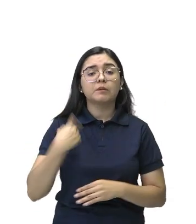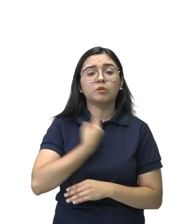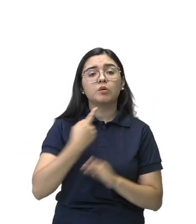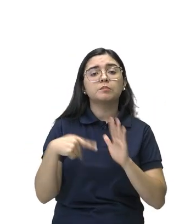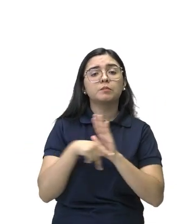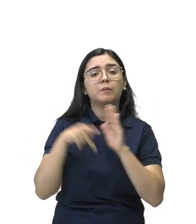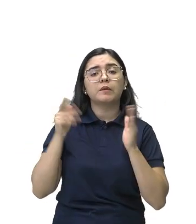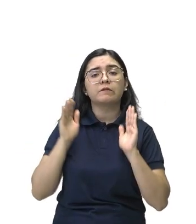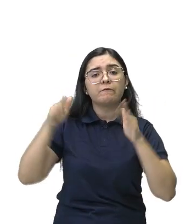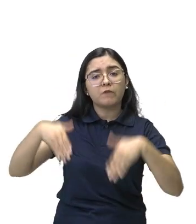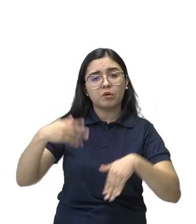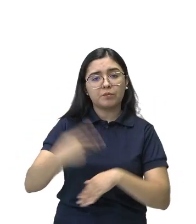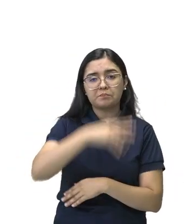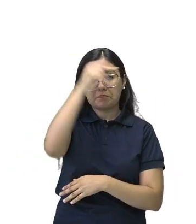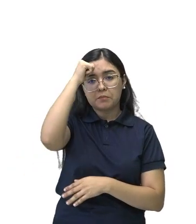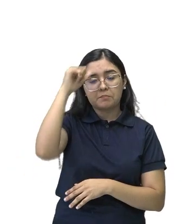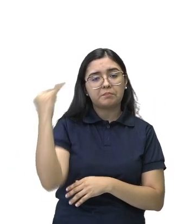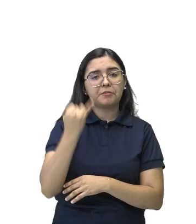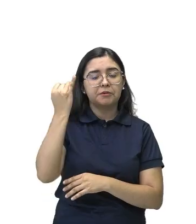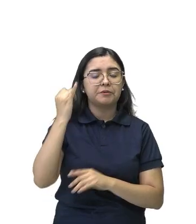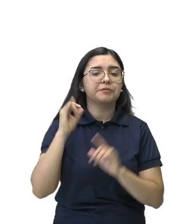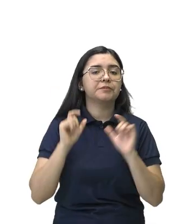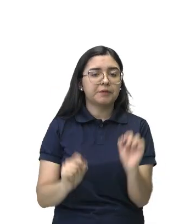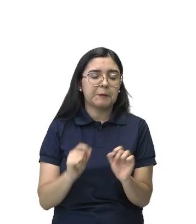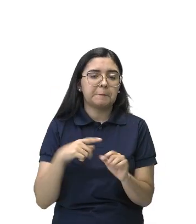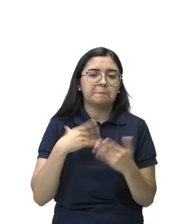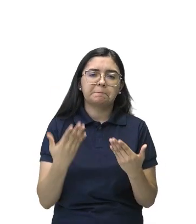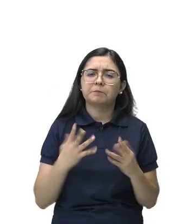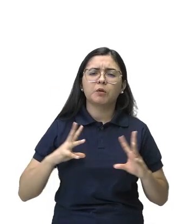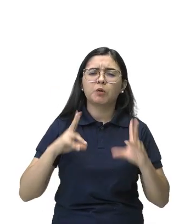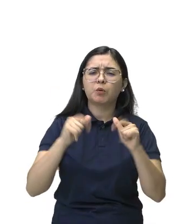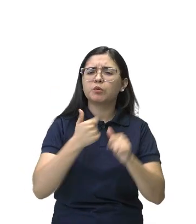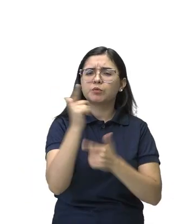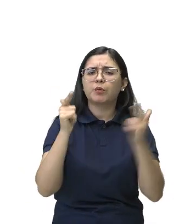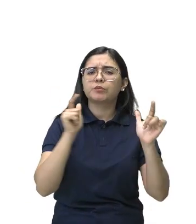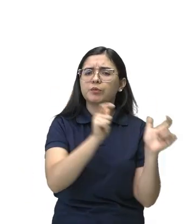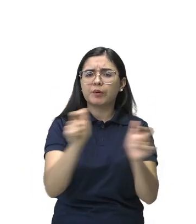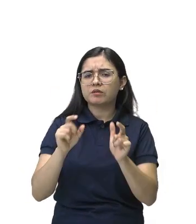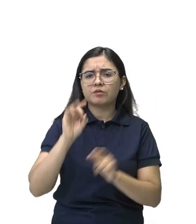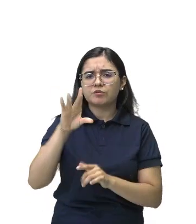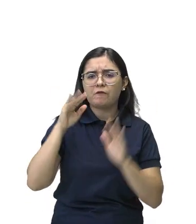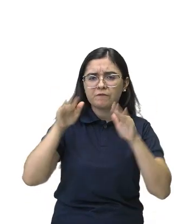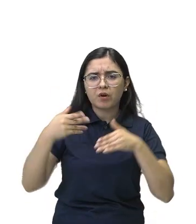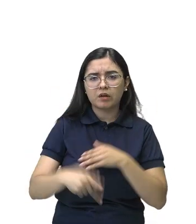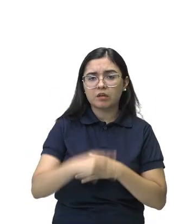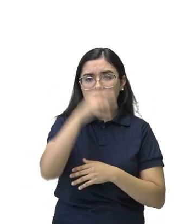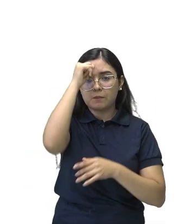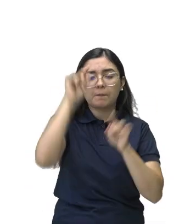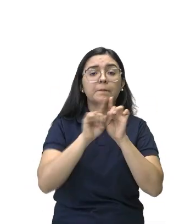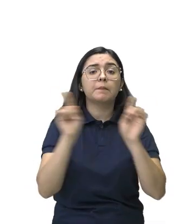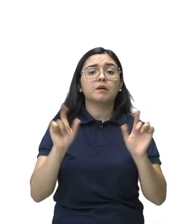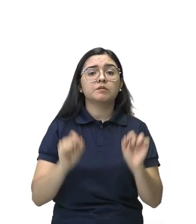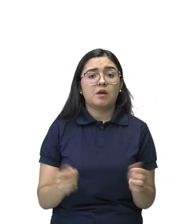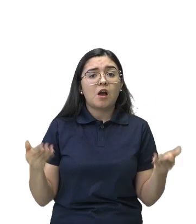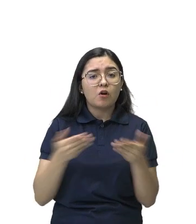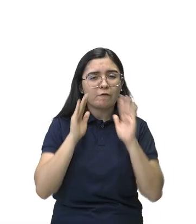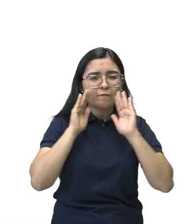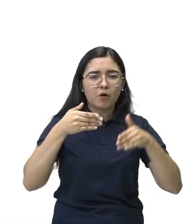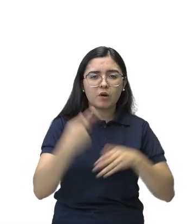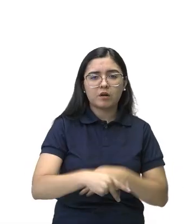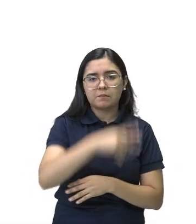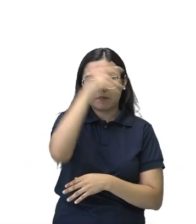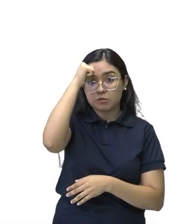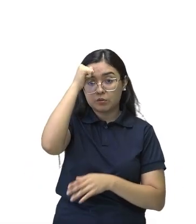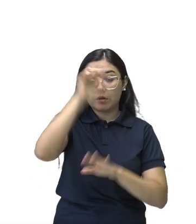nossa região, é importante considerar, como em todas as outras regiões, não somente aqui, mas vamos trabalhar aqui com a